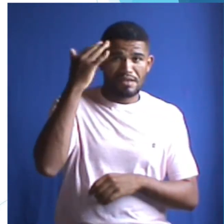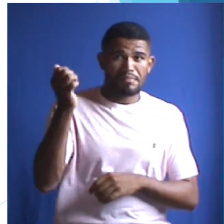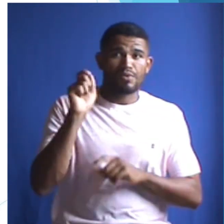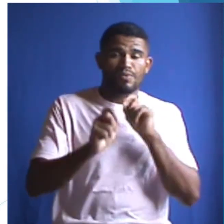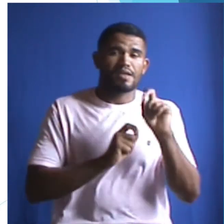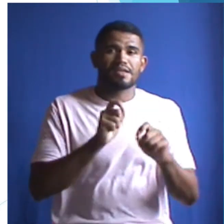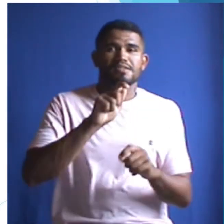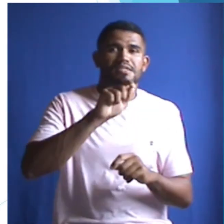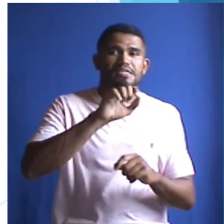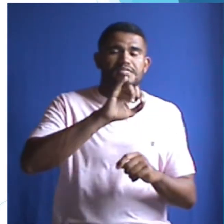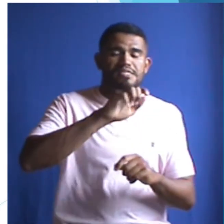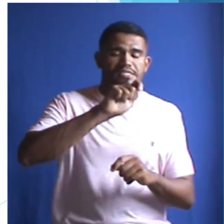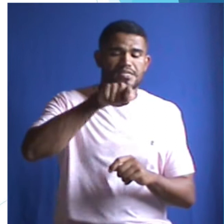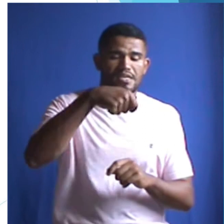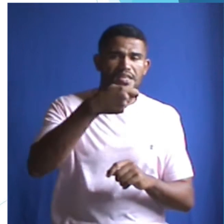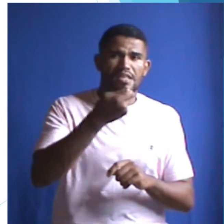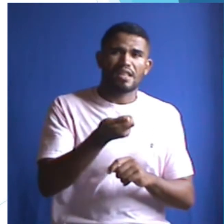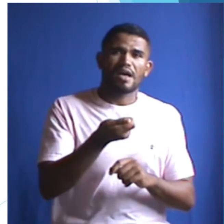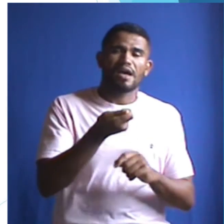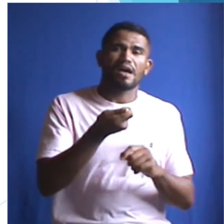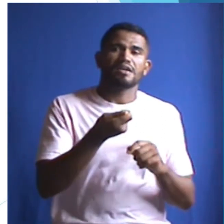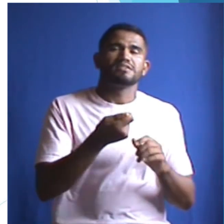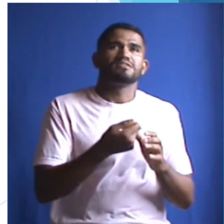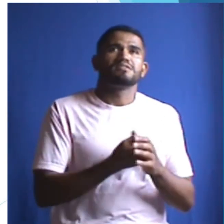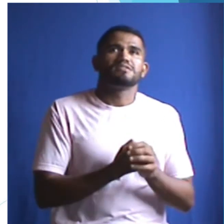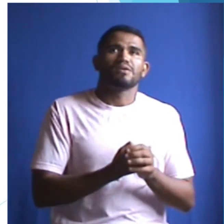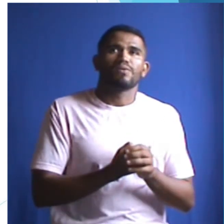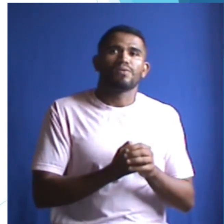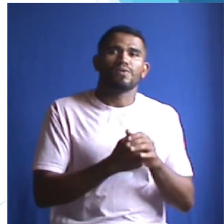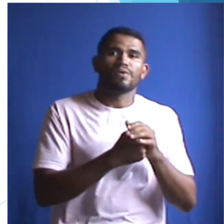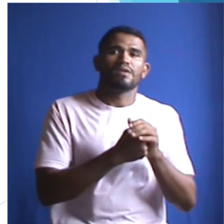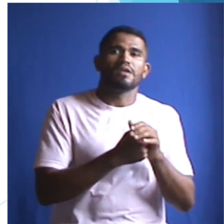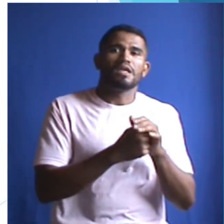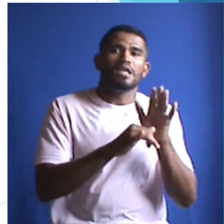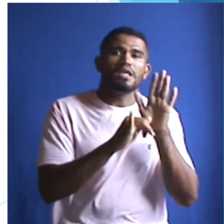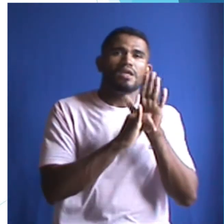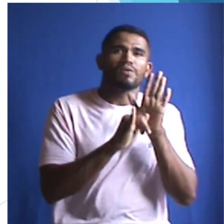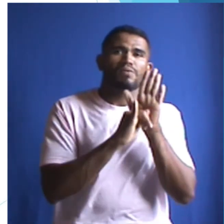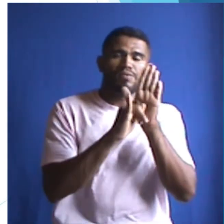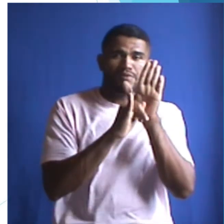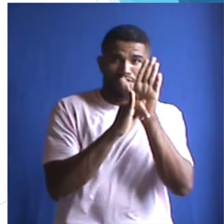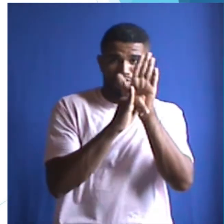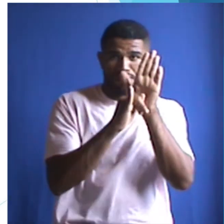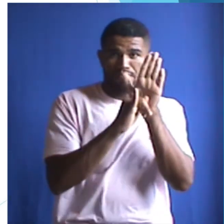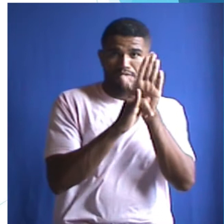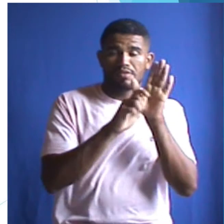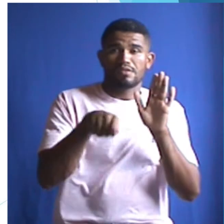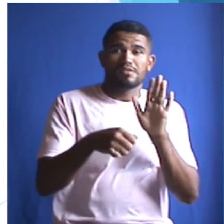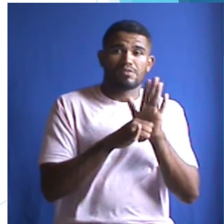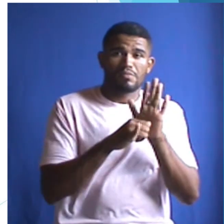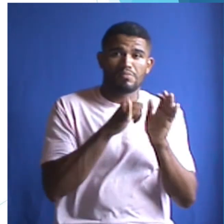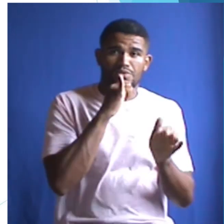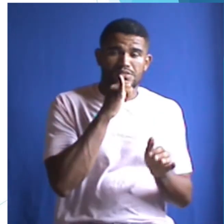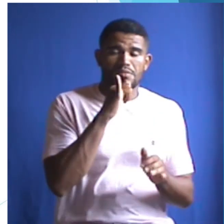a questão de sinais icônicos. O que vem a ser sinais icônicos? Se eu passar para vocês